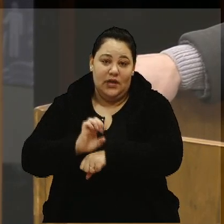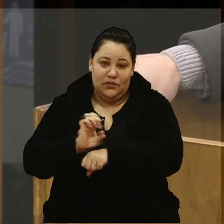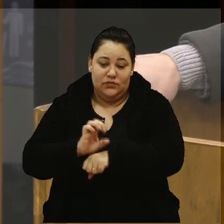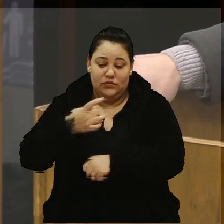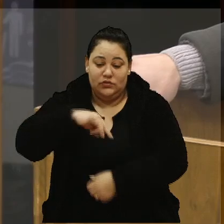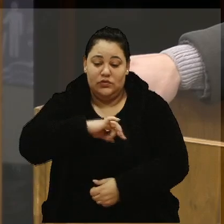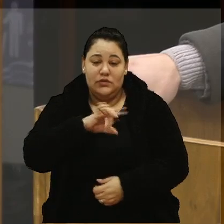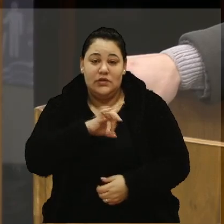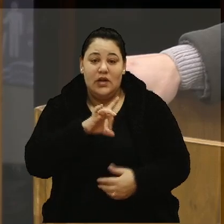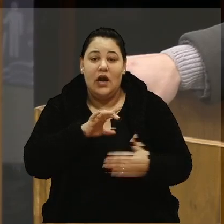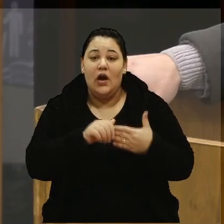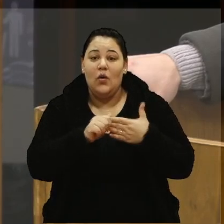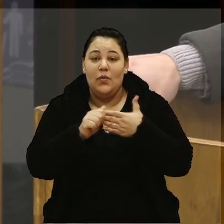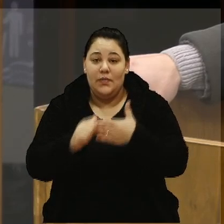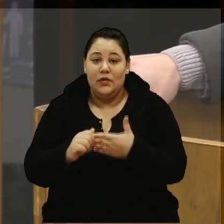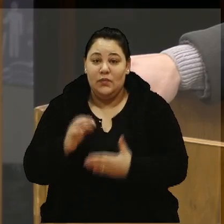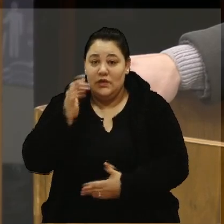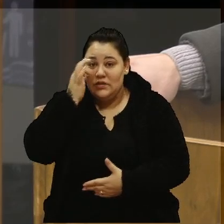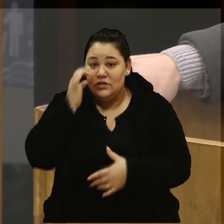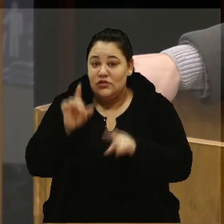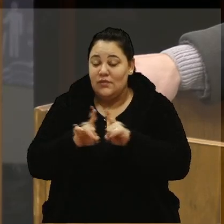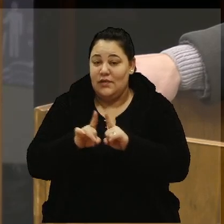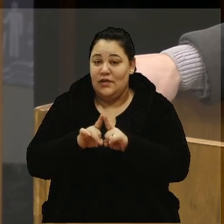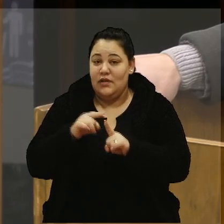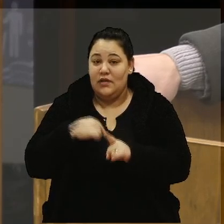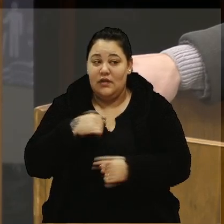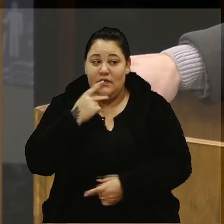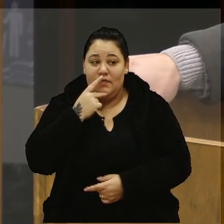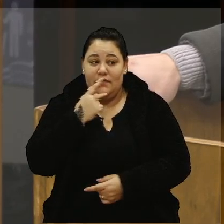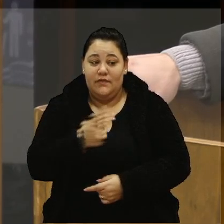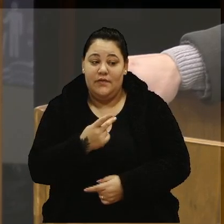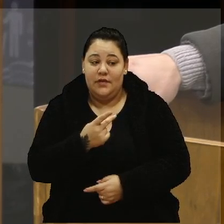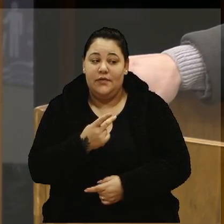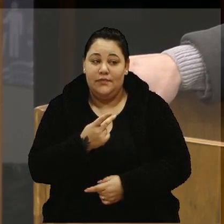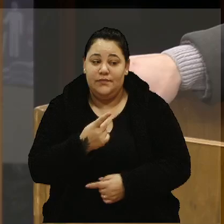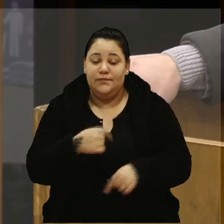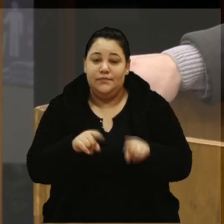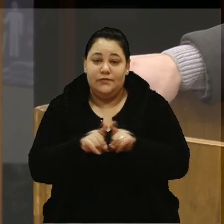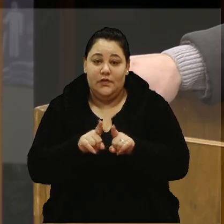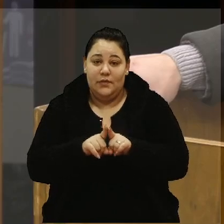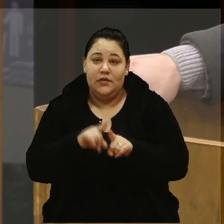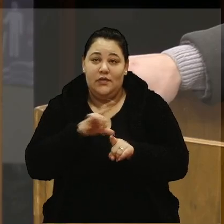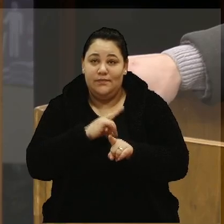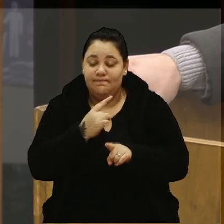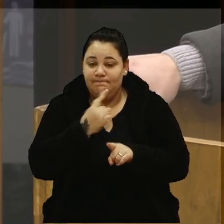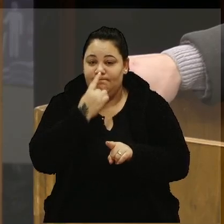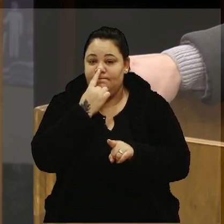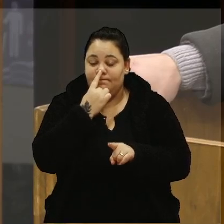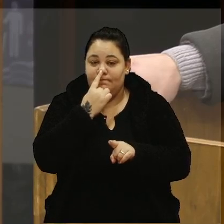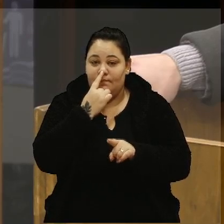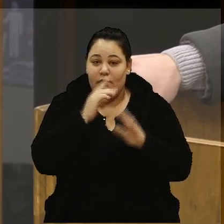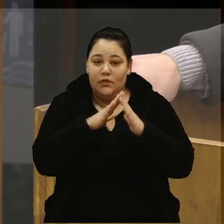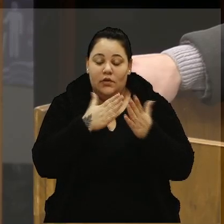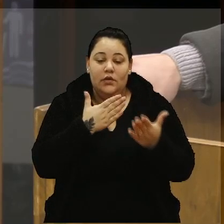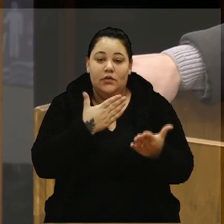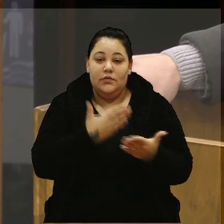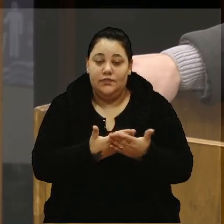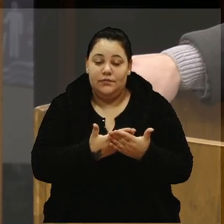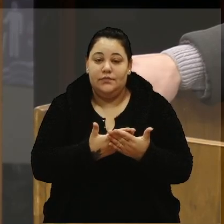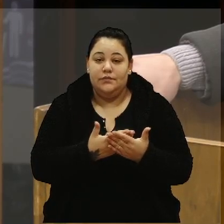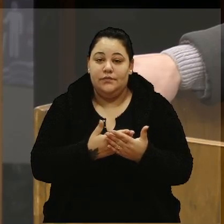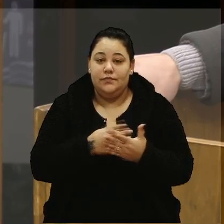um acompanhamento presente, eu diria que eu tenho uma boa aproximação lá com a Escola Estadual Vitório Weber, também a José